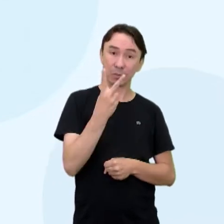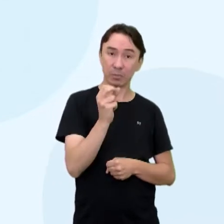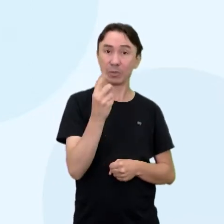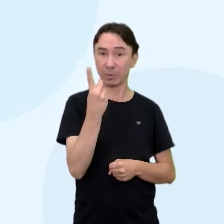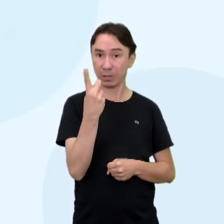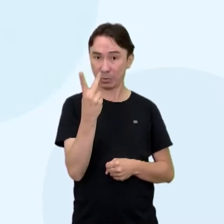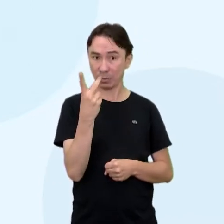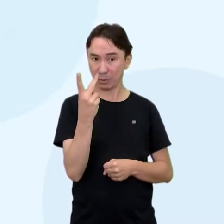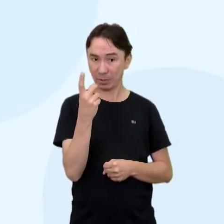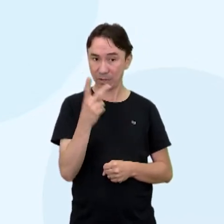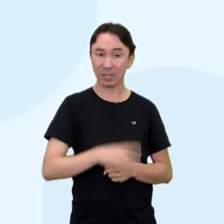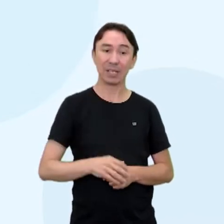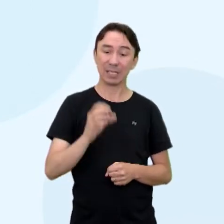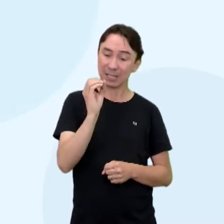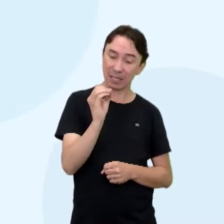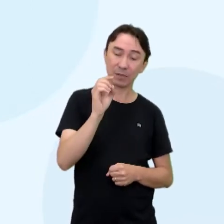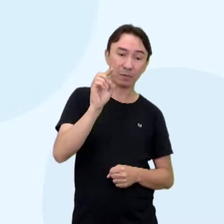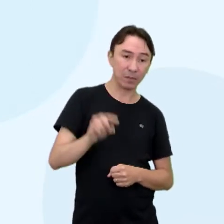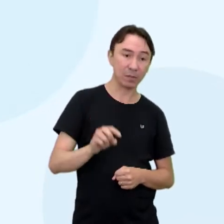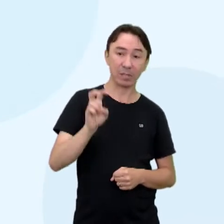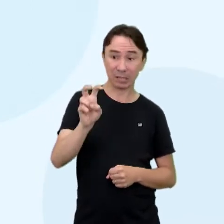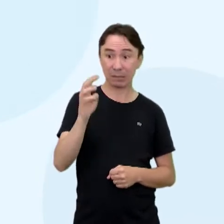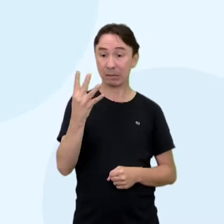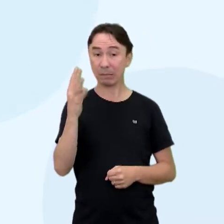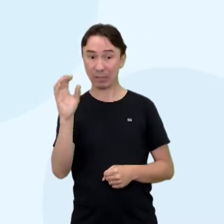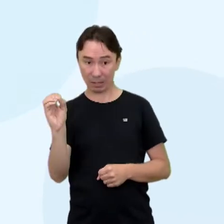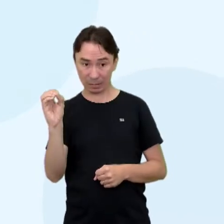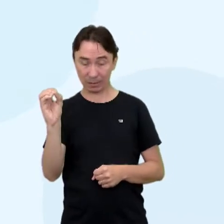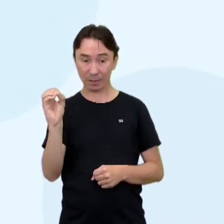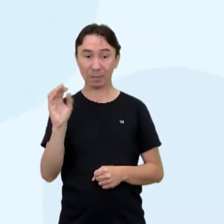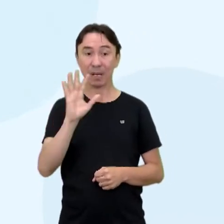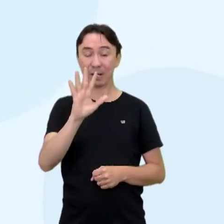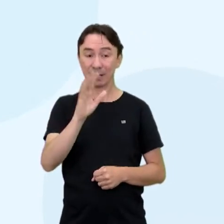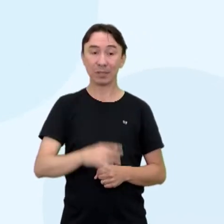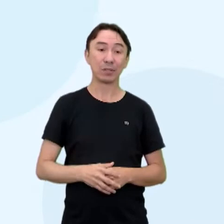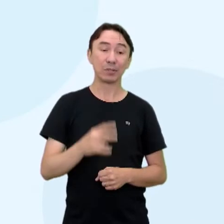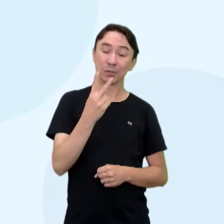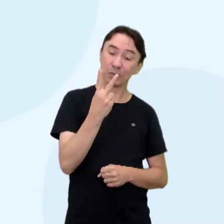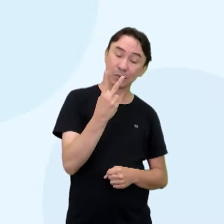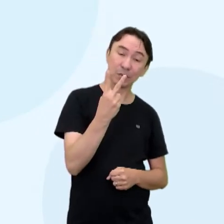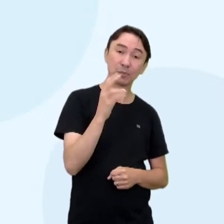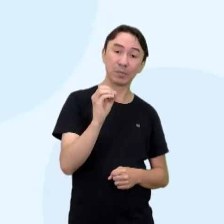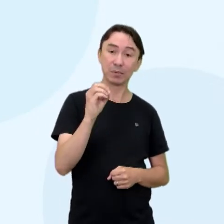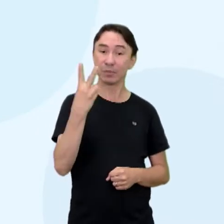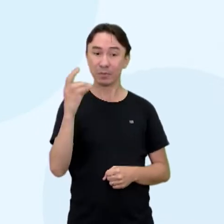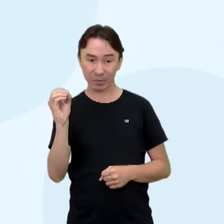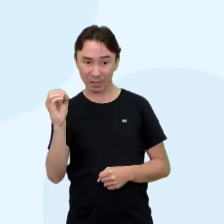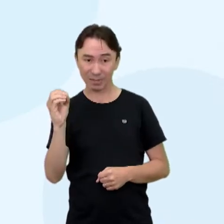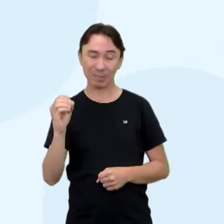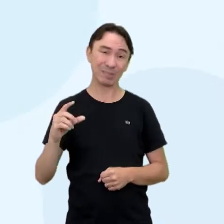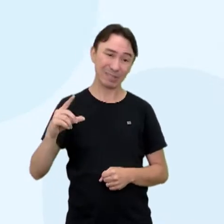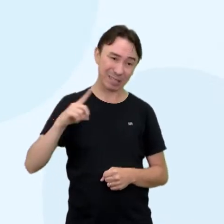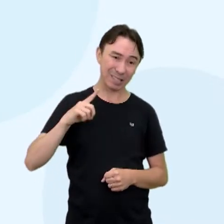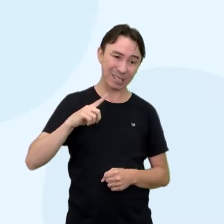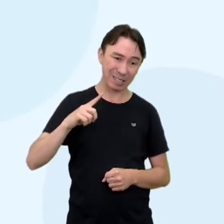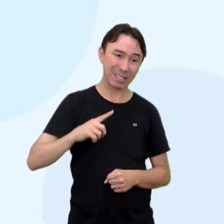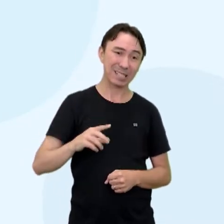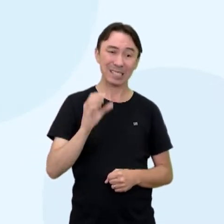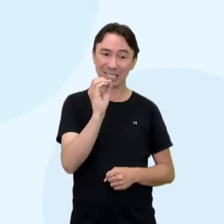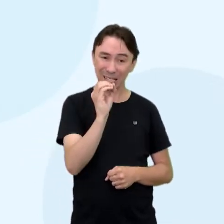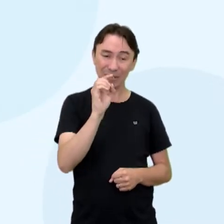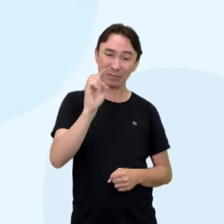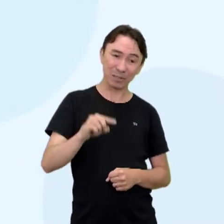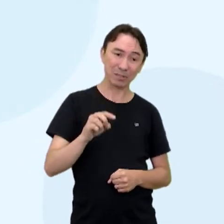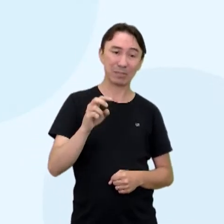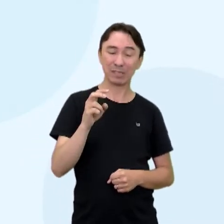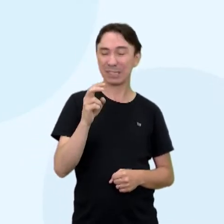0,540, né, porque vai de 0 a 1, né, e 2020 foi para 0,524. Então até deu uma pequena